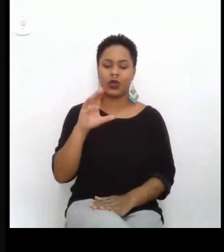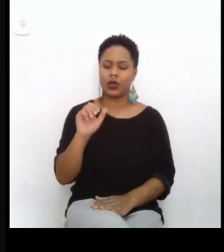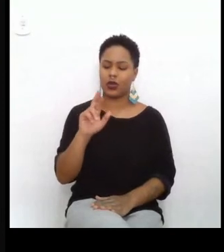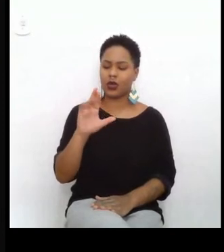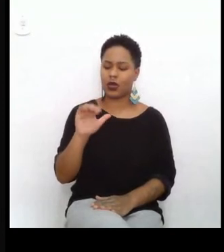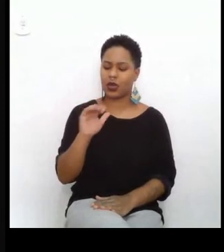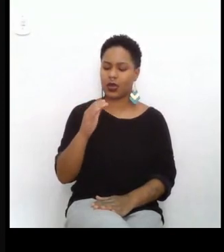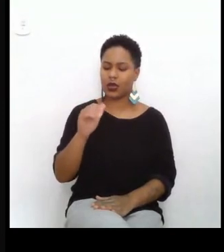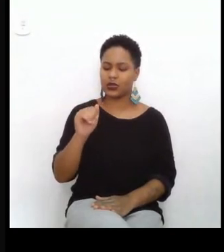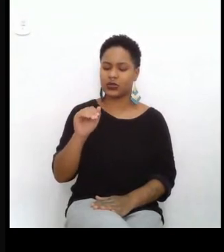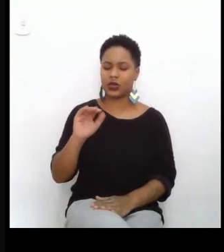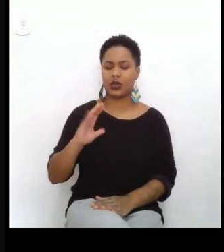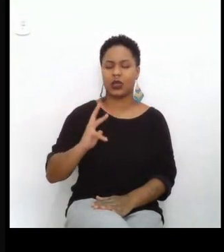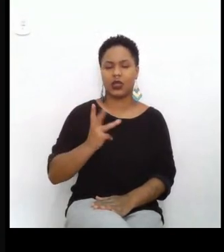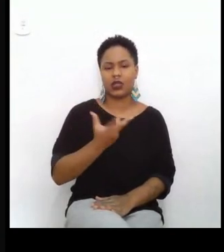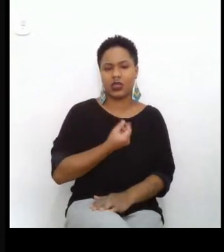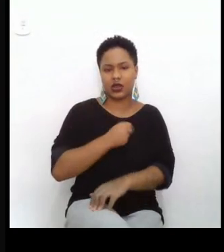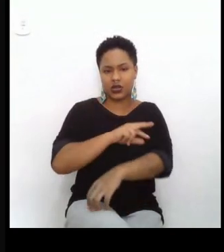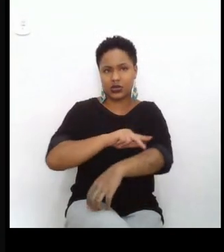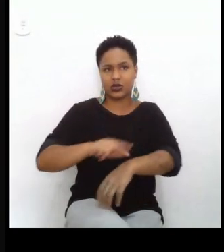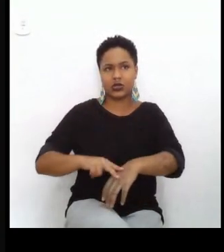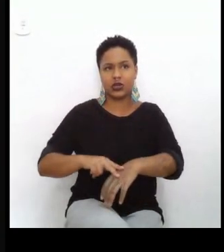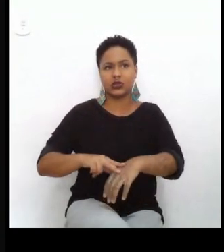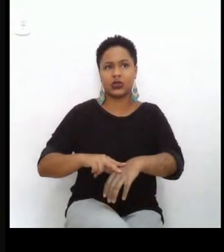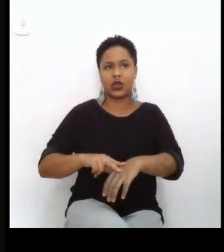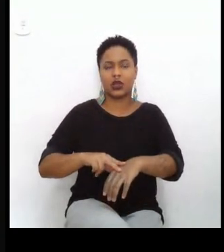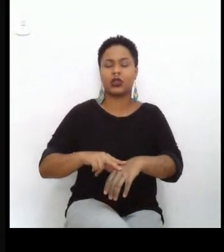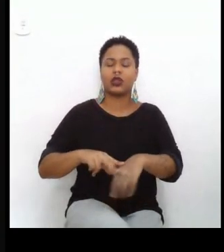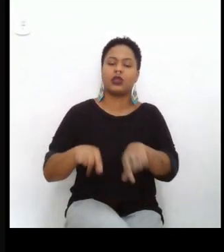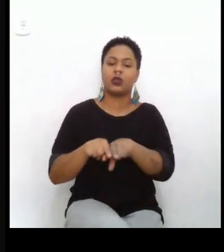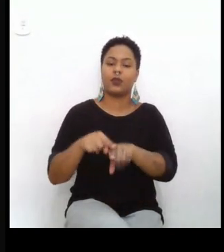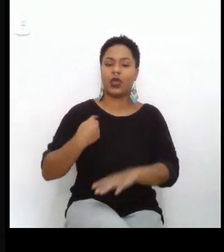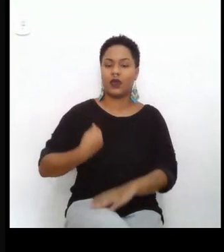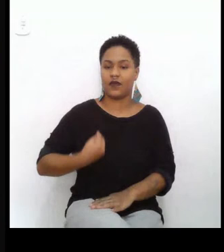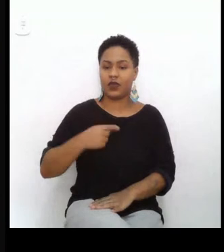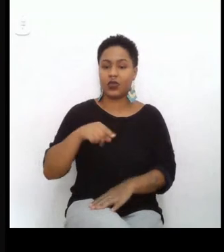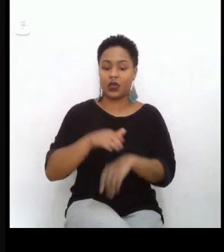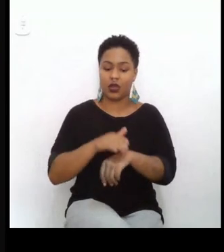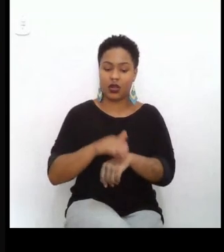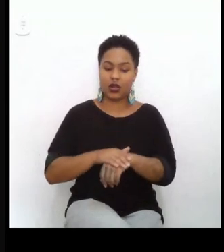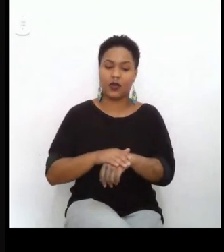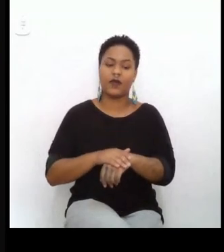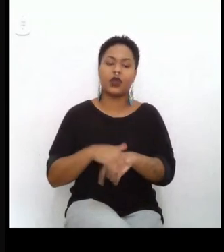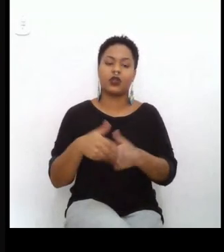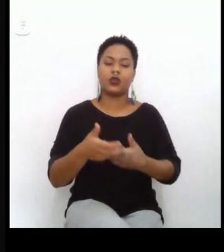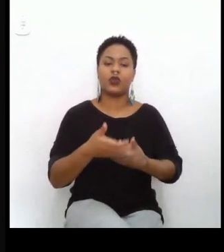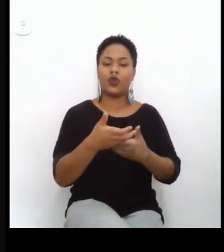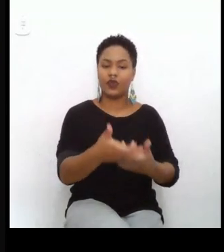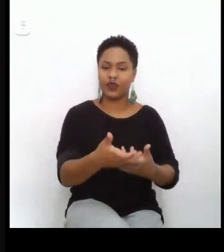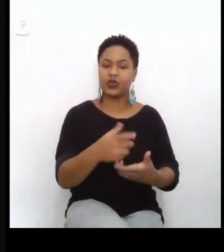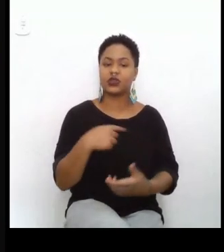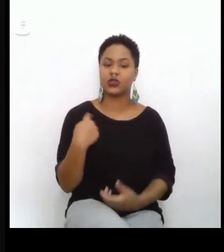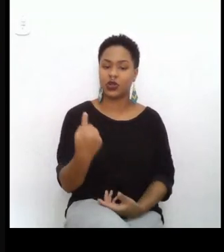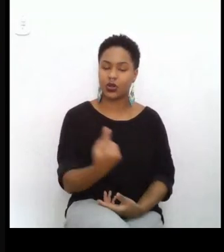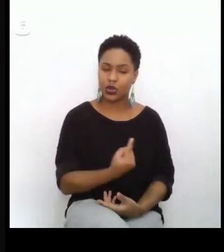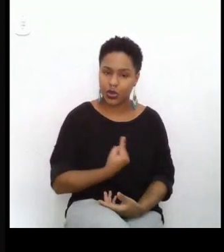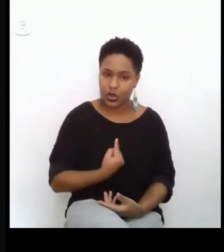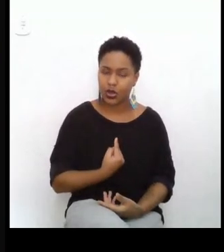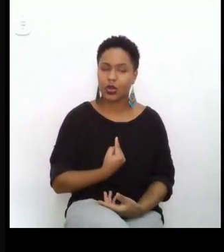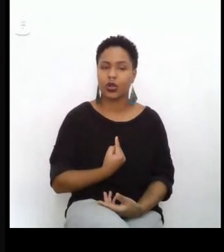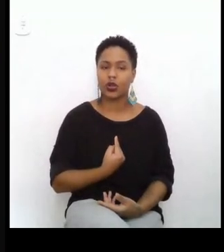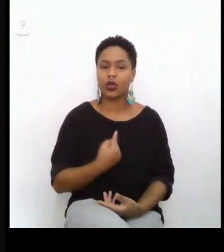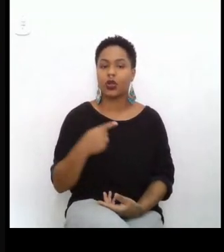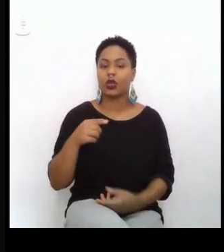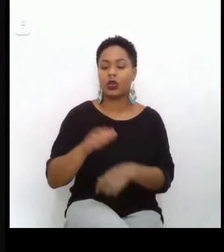vida e ele foi feita convite a nosso convite para ela ligar